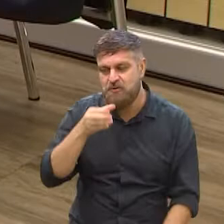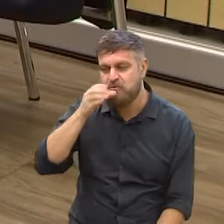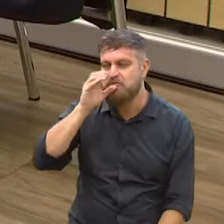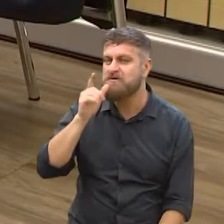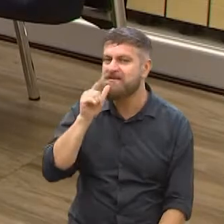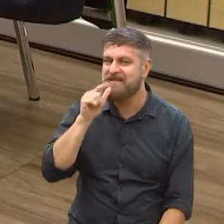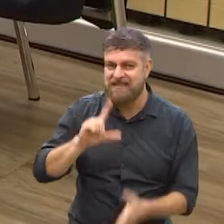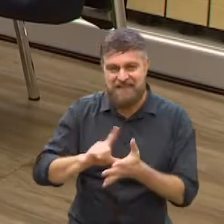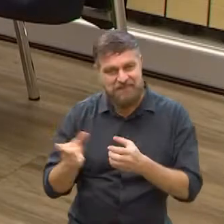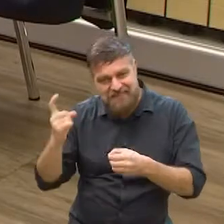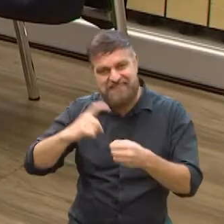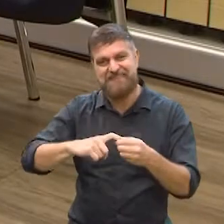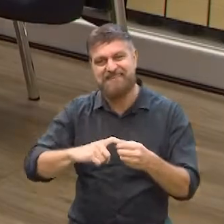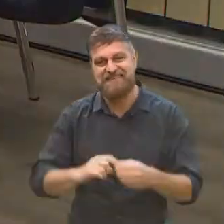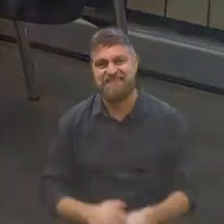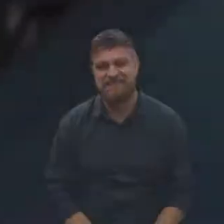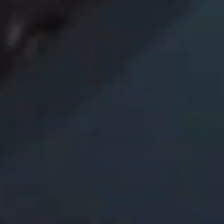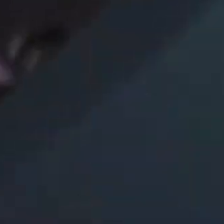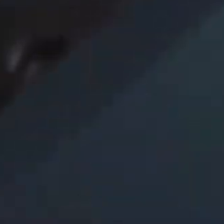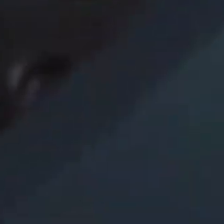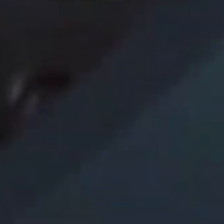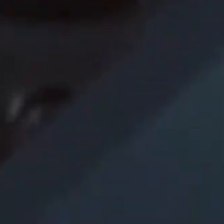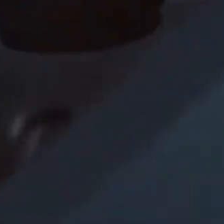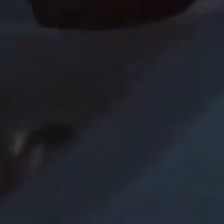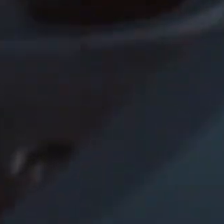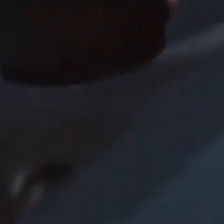d'água e voltamos já. Okay.